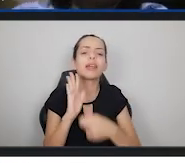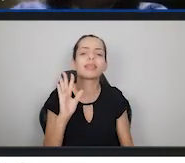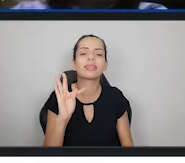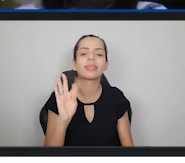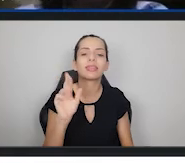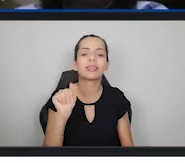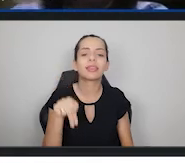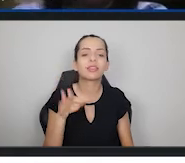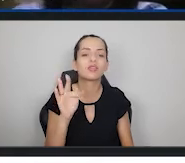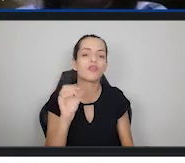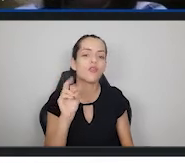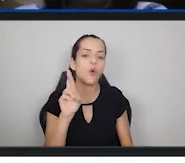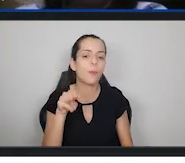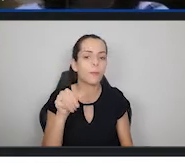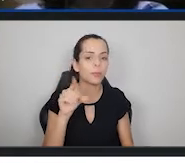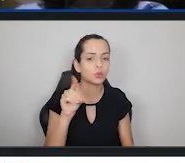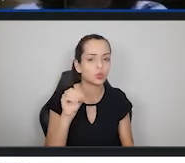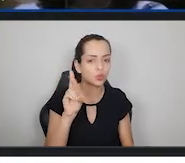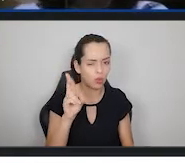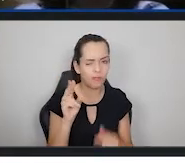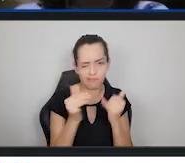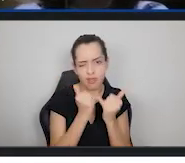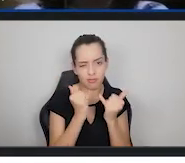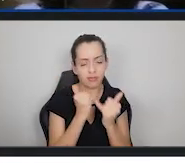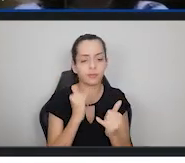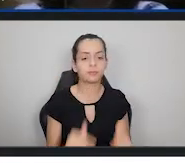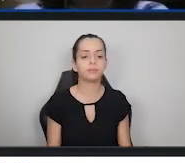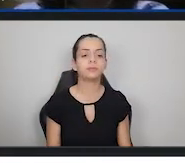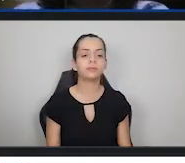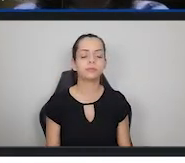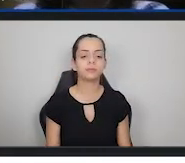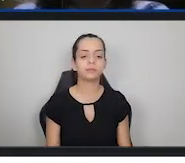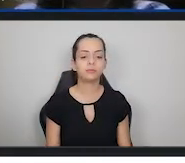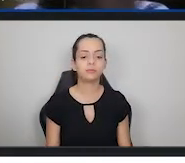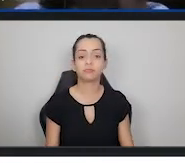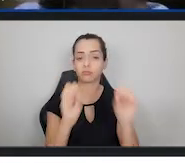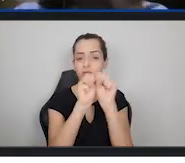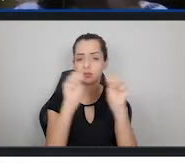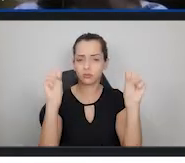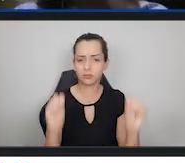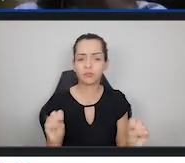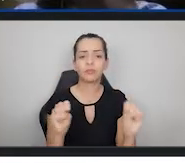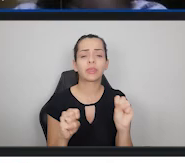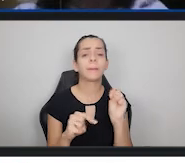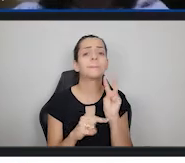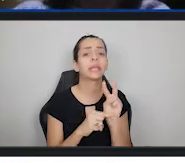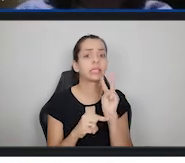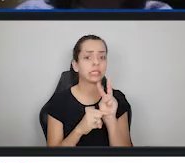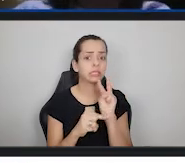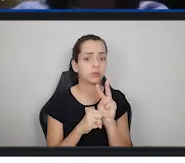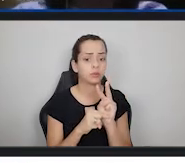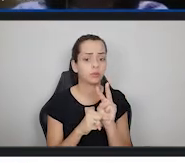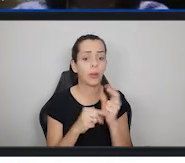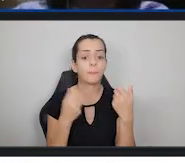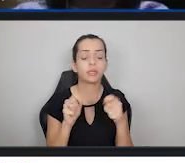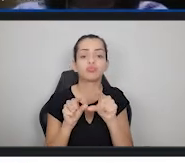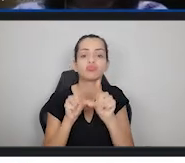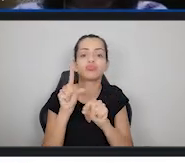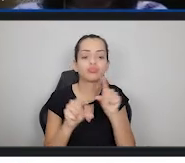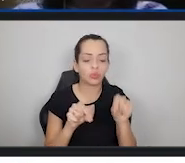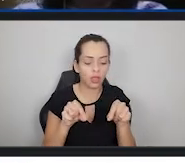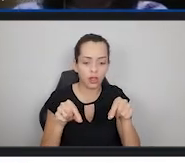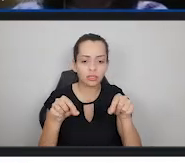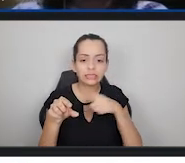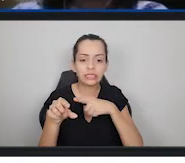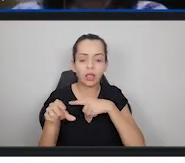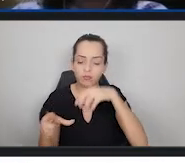quê? Reduzir a tensão, porque ele vai entrar com uma grande carga para o sistema, e o reator, fisicamente falando, ele parece muito com um transformador,